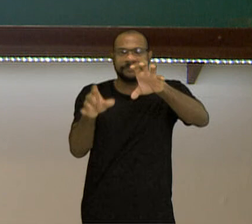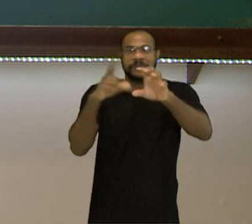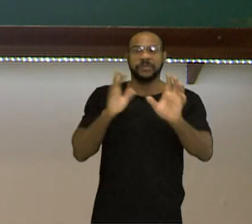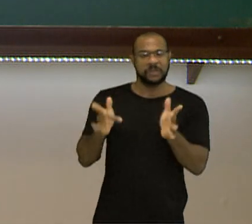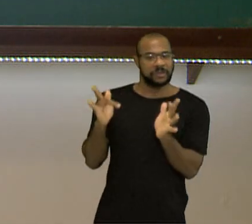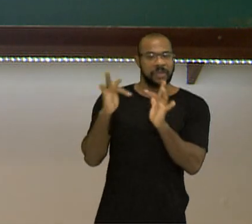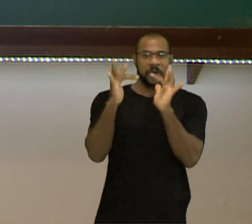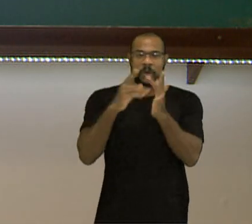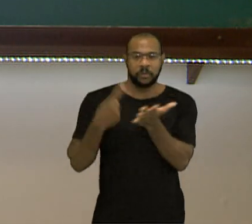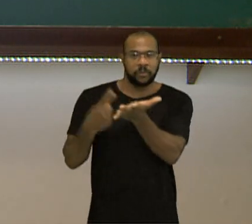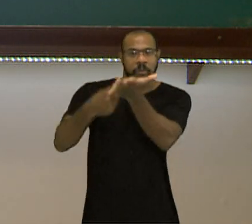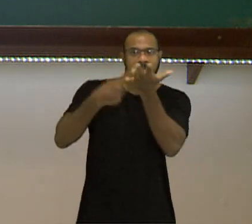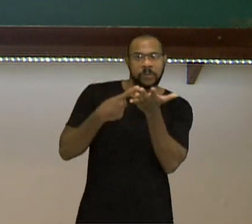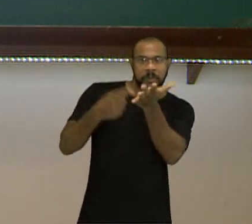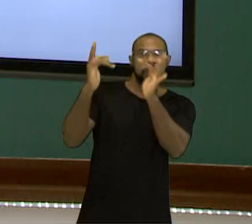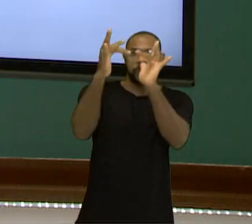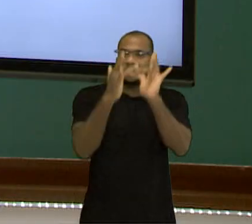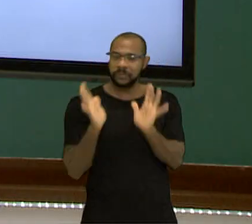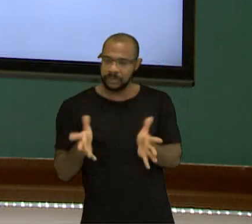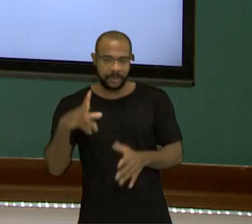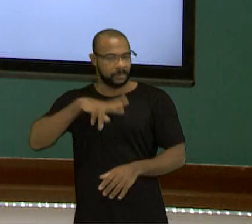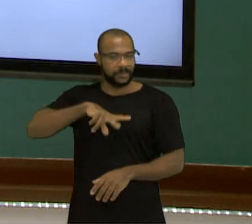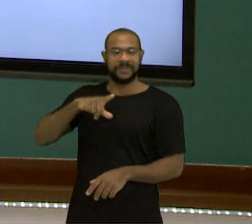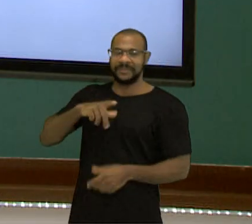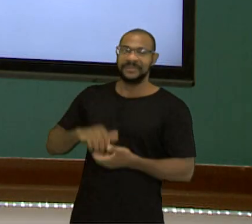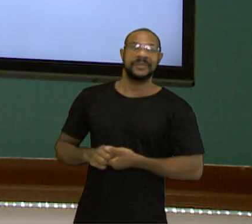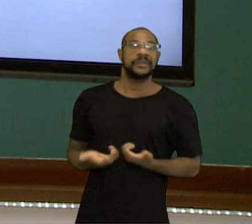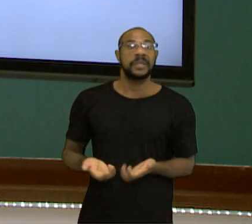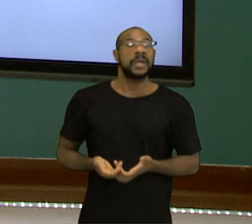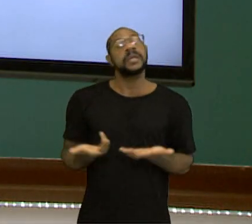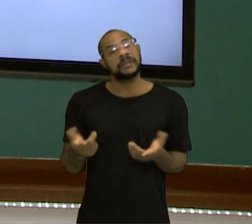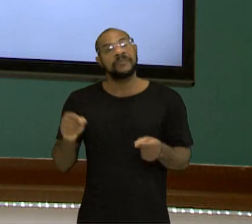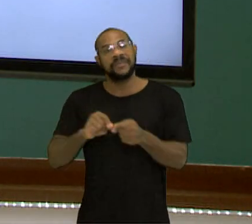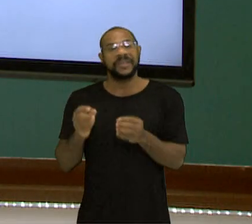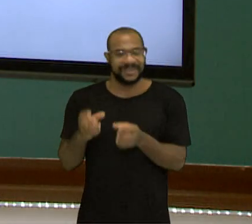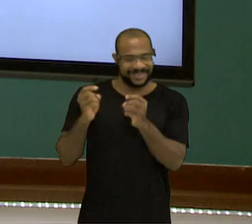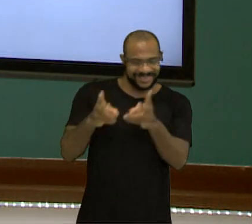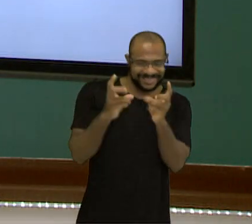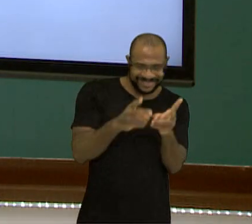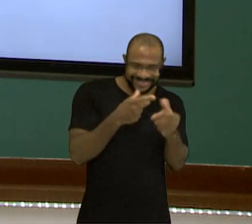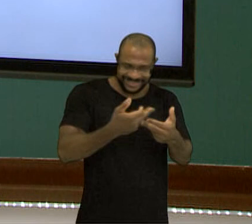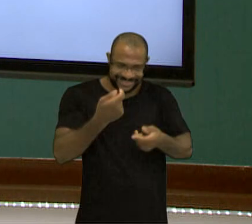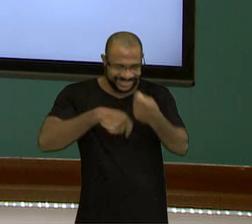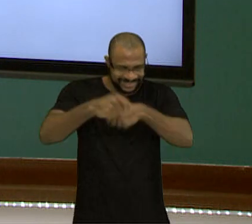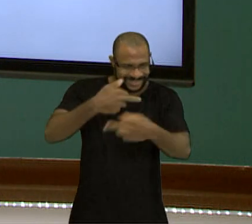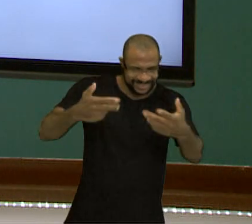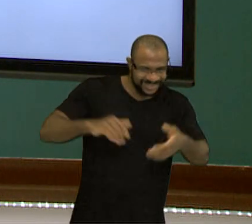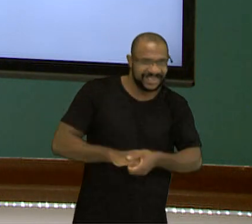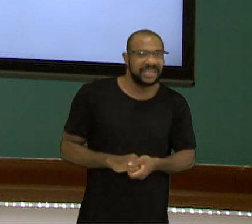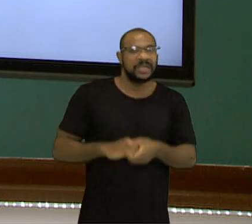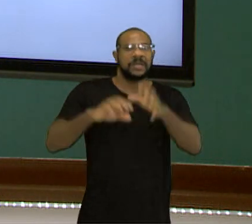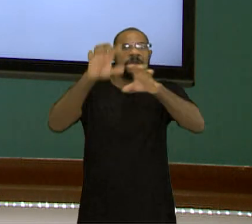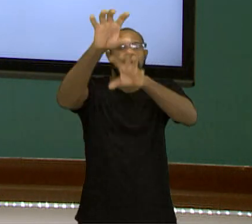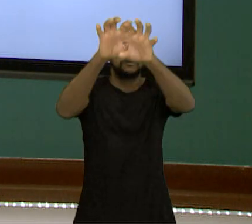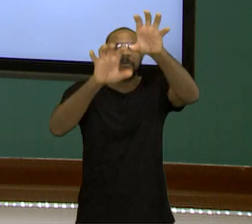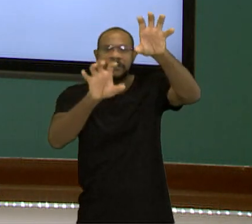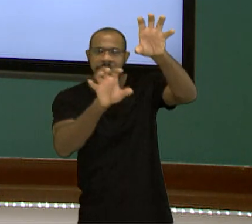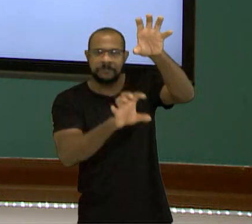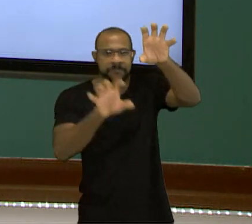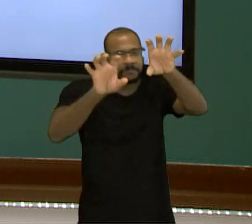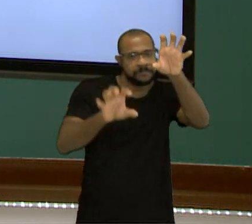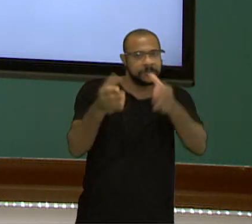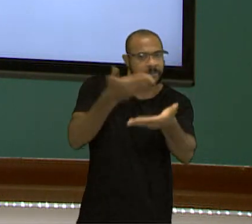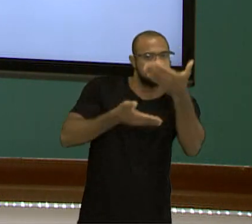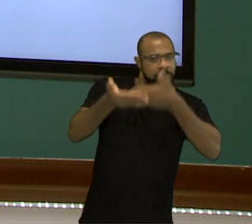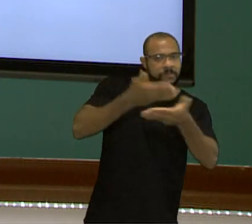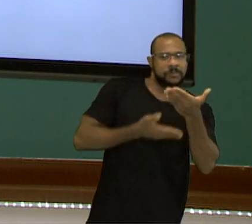contato com o continente africano. Feito então um comércio triangular entre Portugal, a costa africana e o Brasil, essa troca